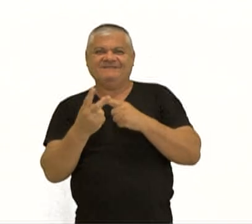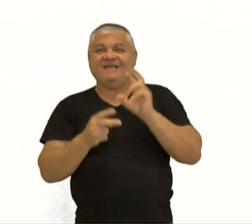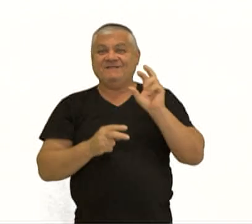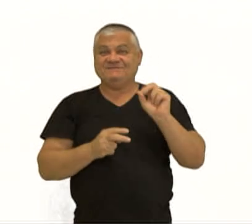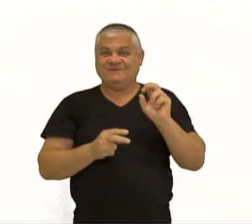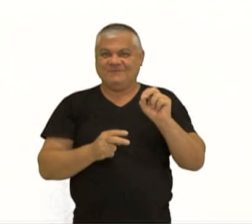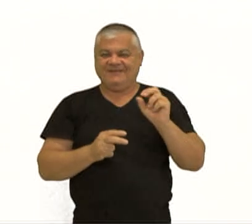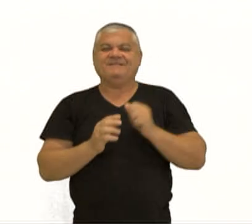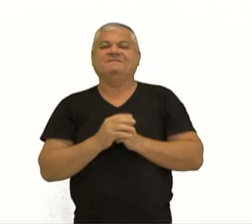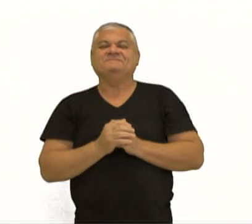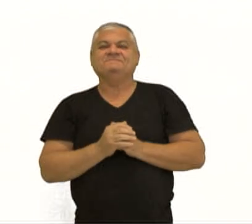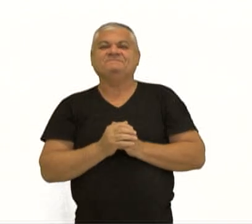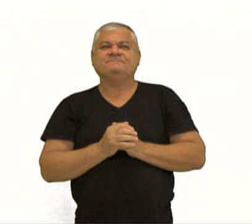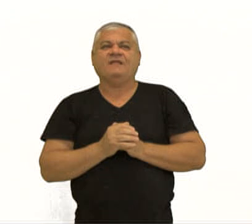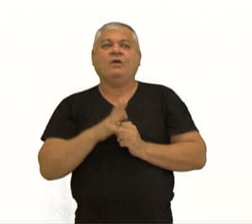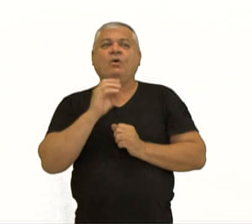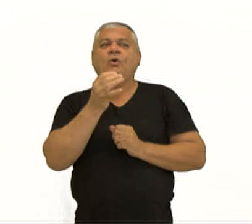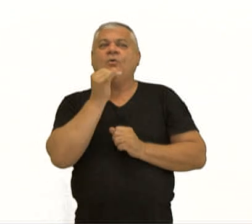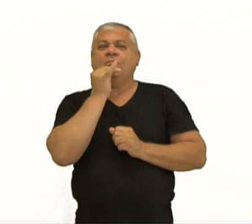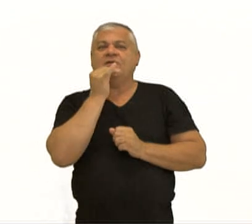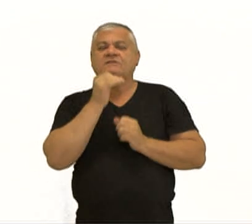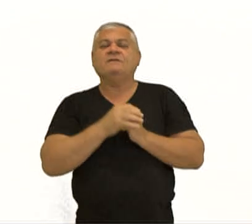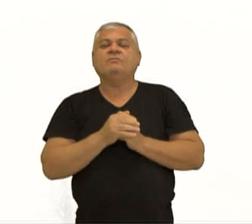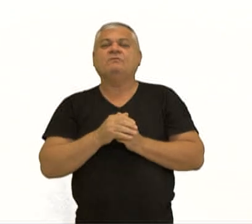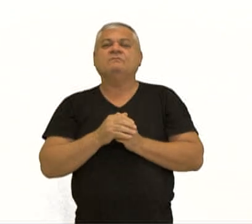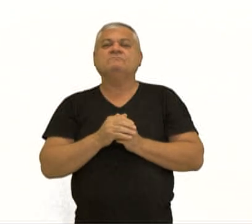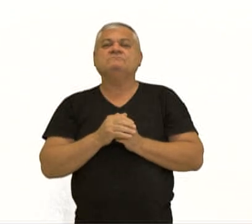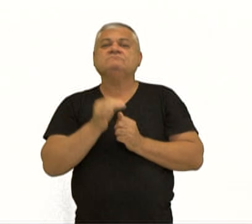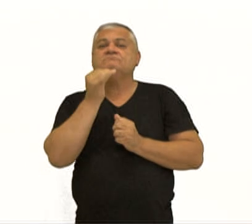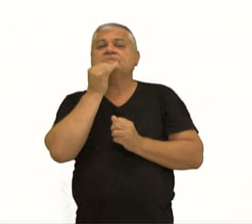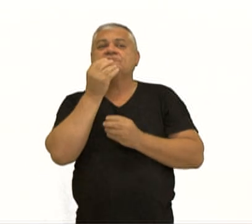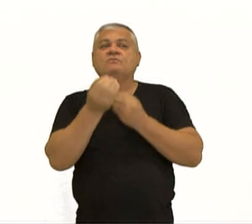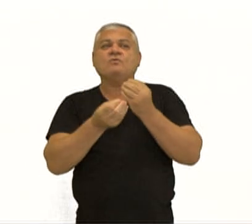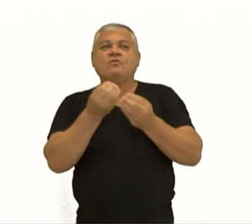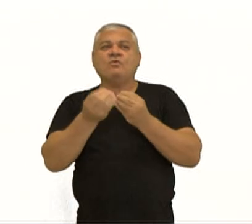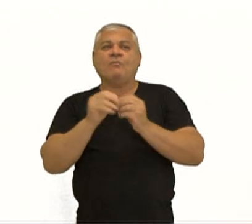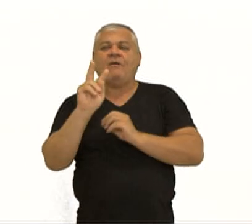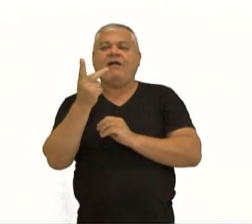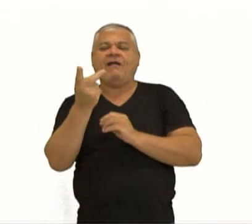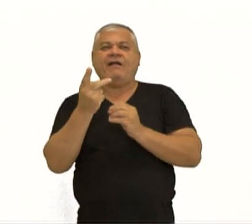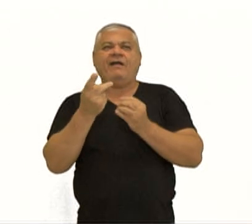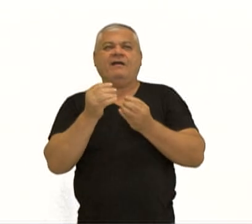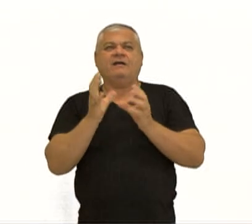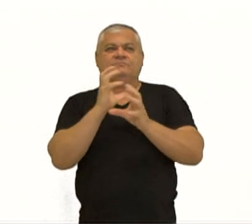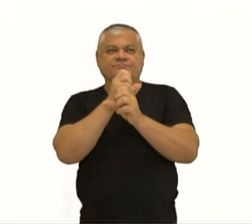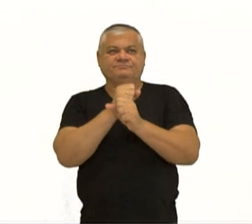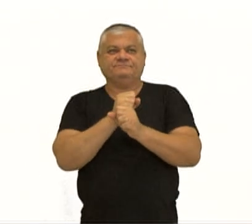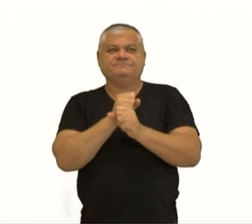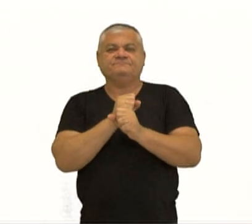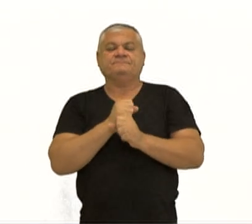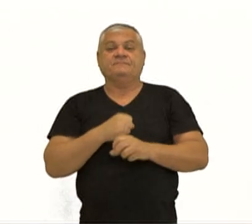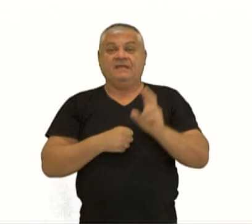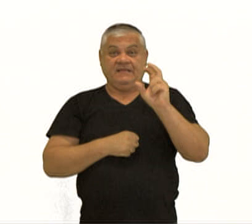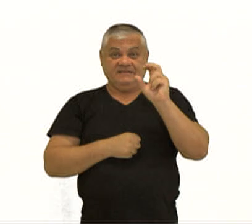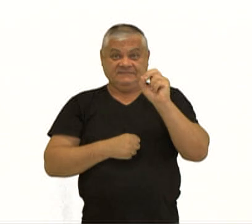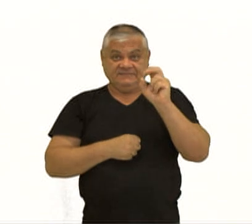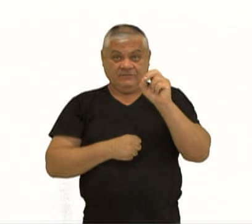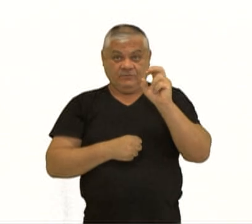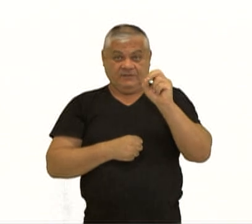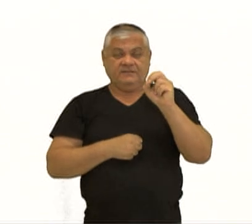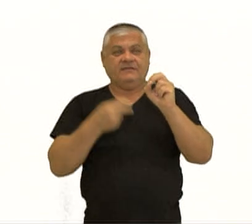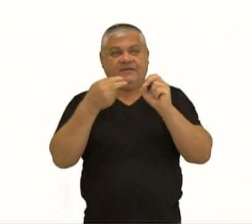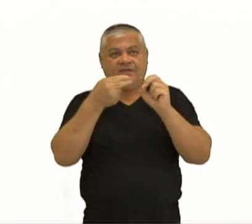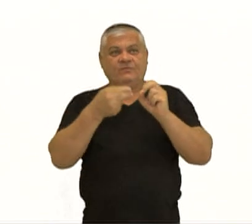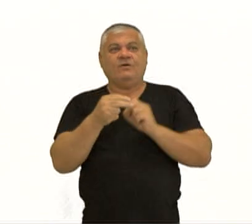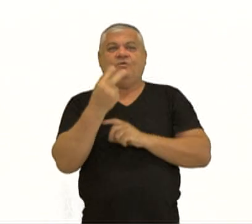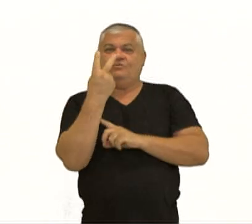vale 50. Ou seja, agora é só nós isolarmos o H para a gente poder calcular. Substituímos o valor de